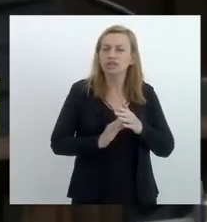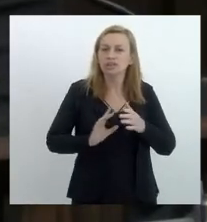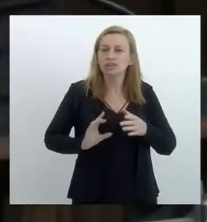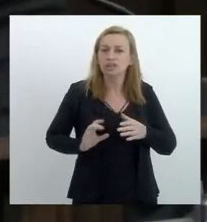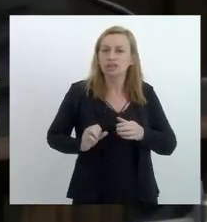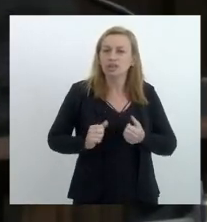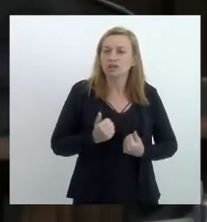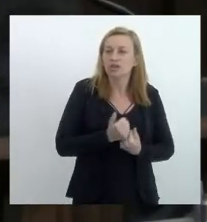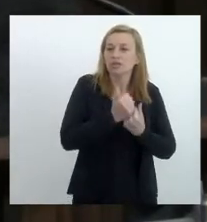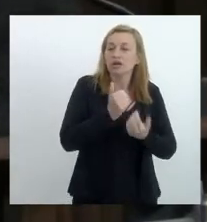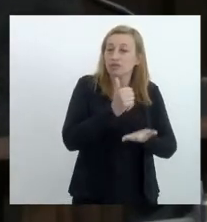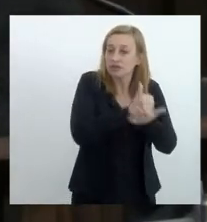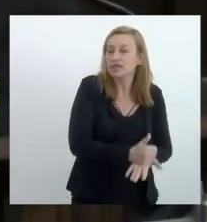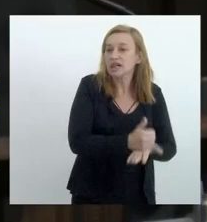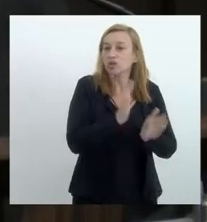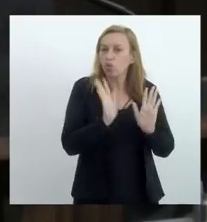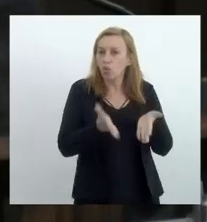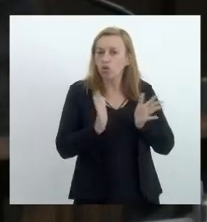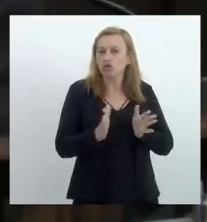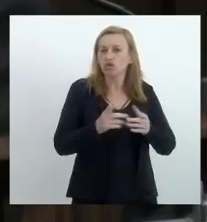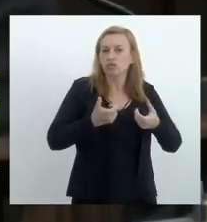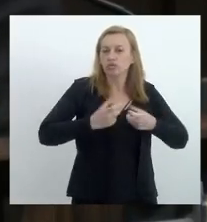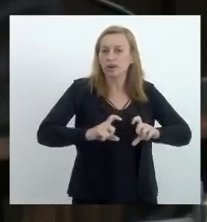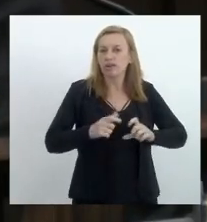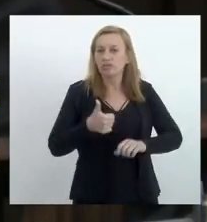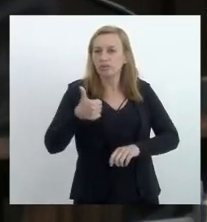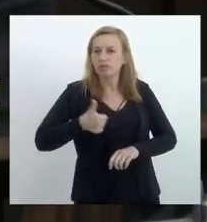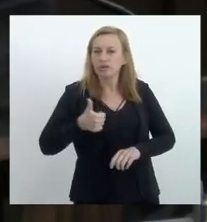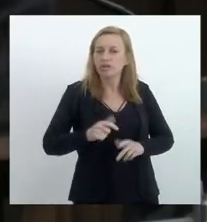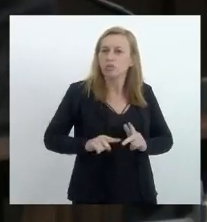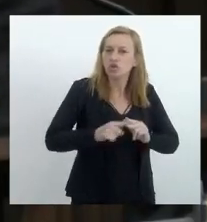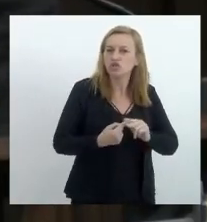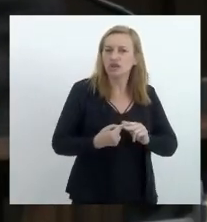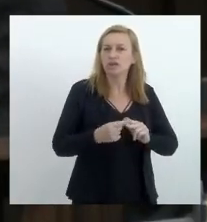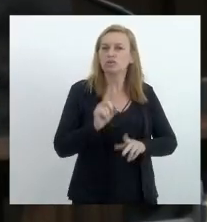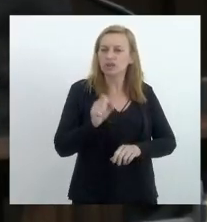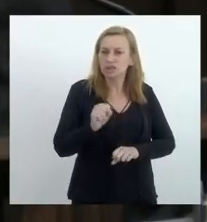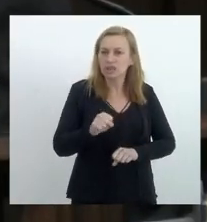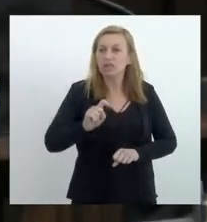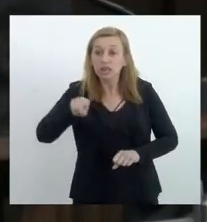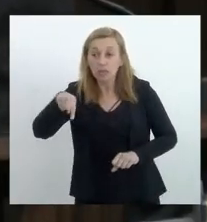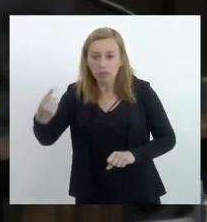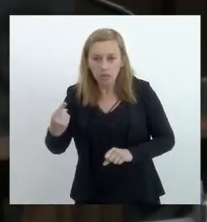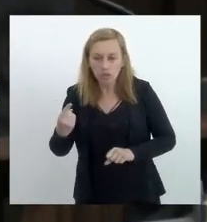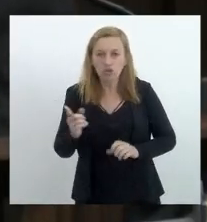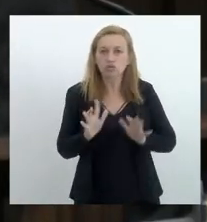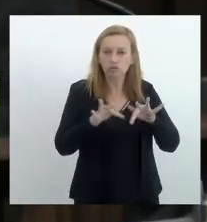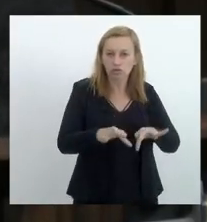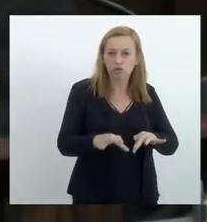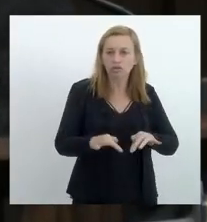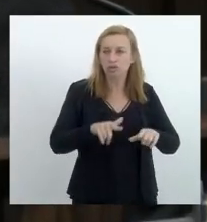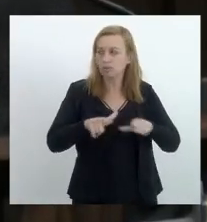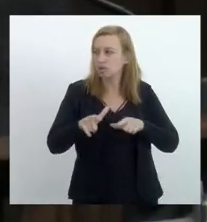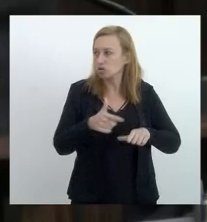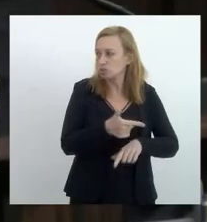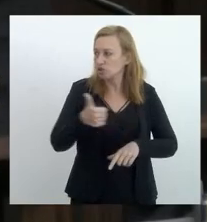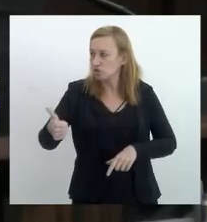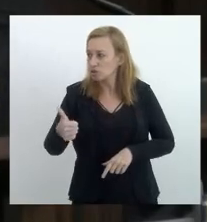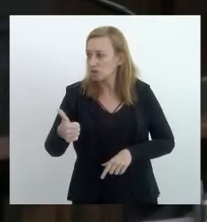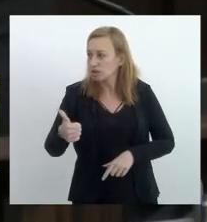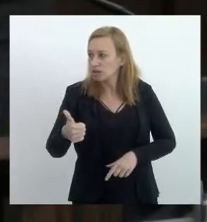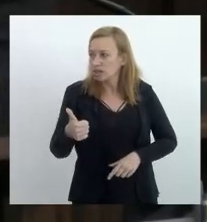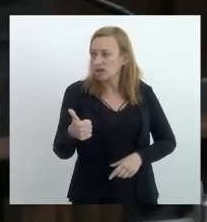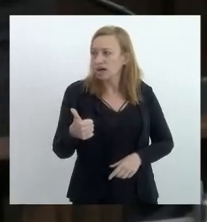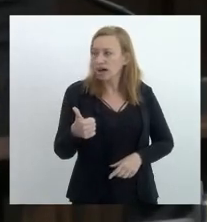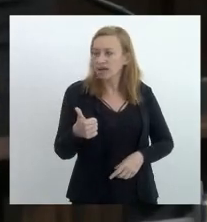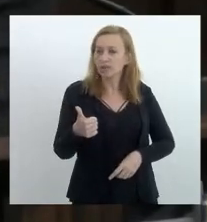hoje no inciso 1 do parágrafo 1º, ele será modificado. Ele será modificado depois do exercício, no final do exercício 2021, e passará a ser